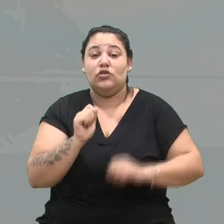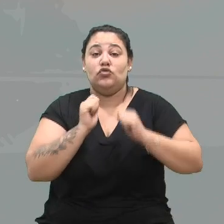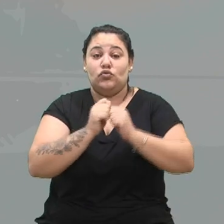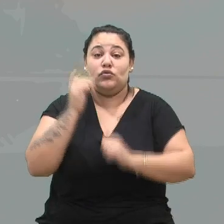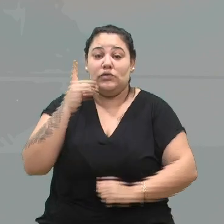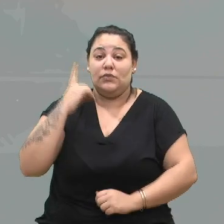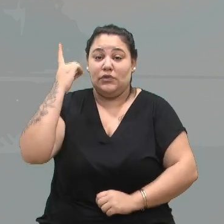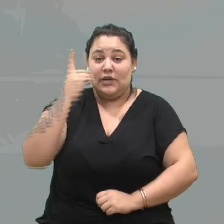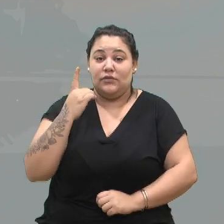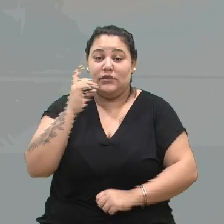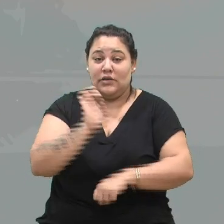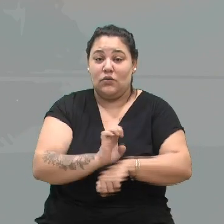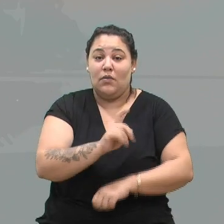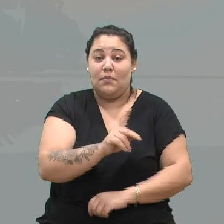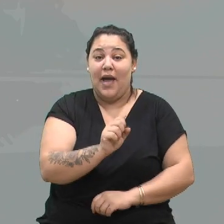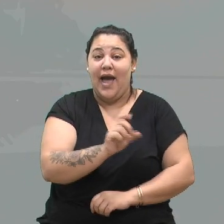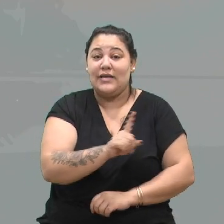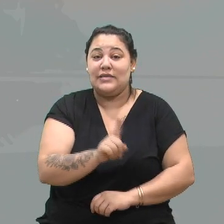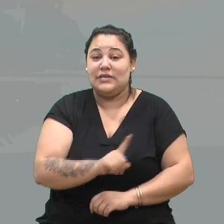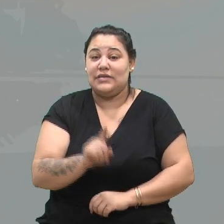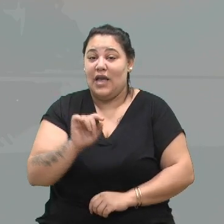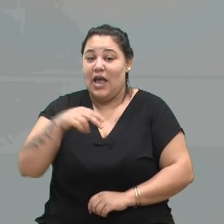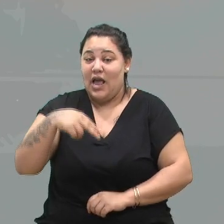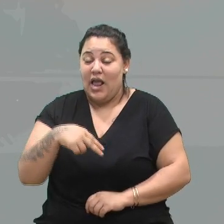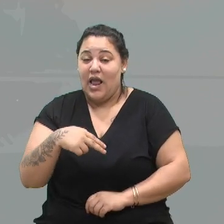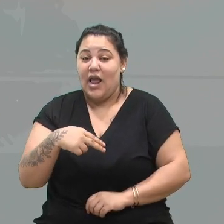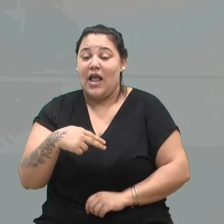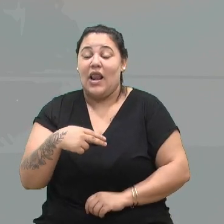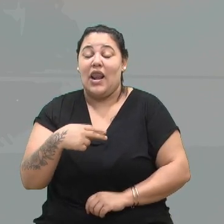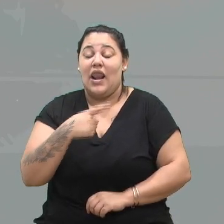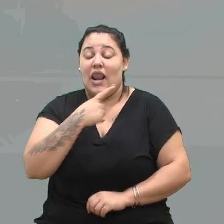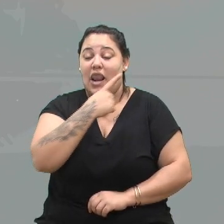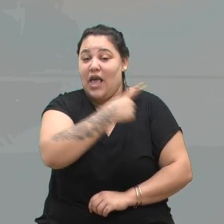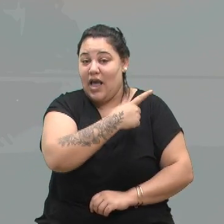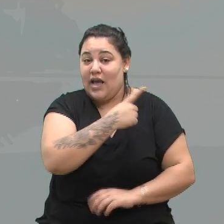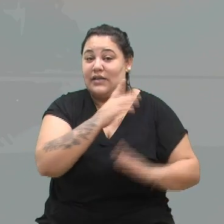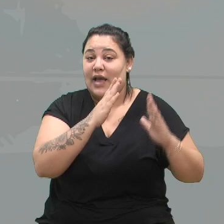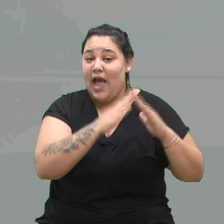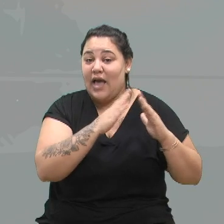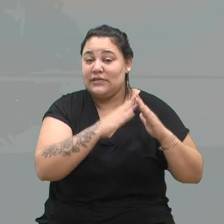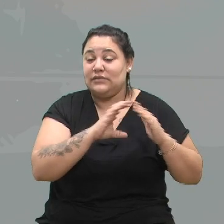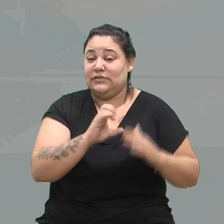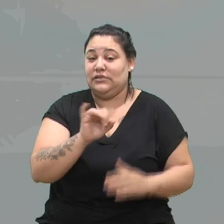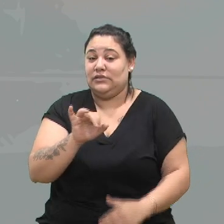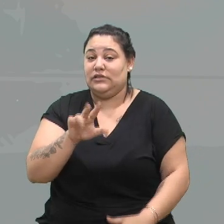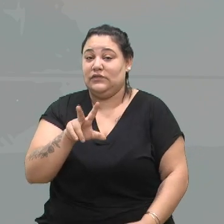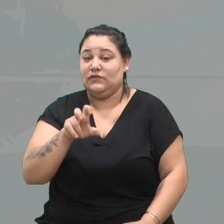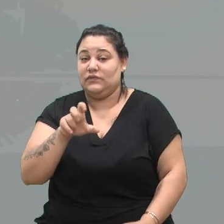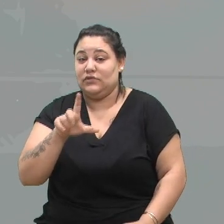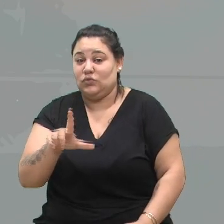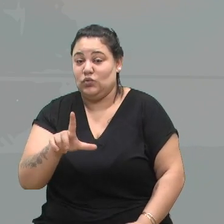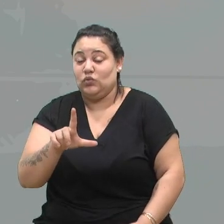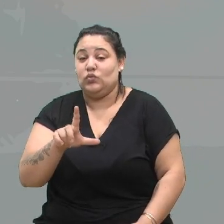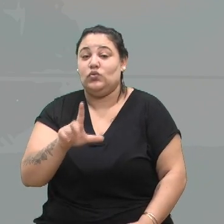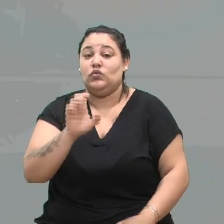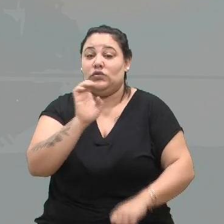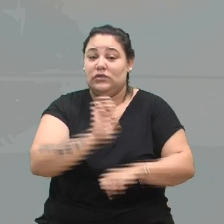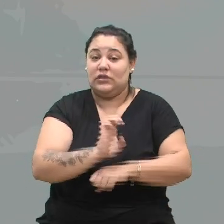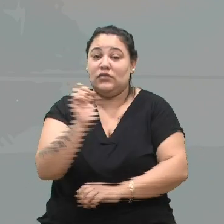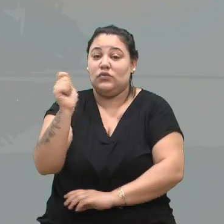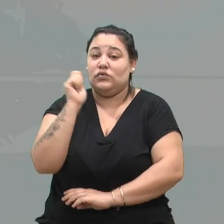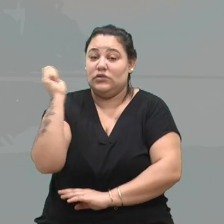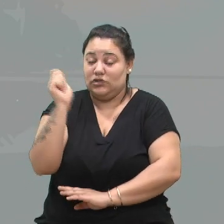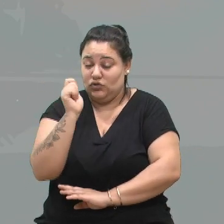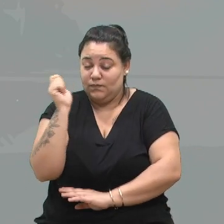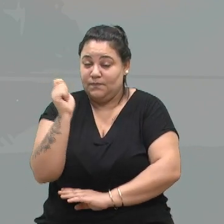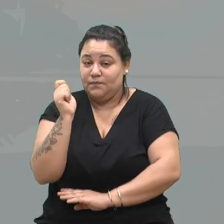estadual Pazin, lá na Casa Civil do estado do Rio Grande do Sul,